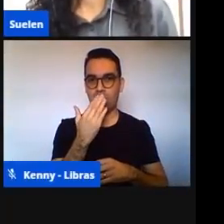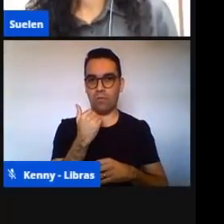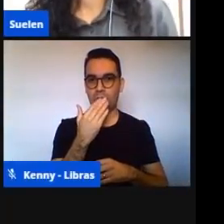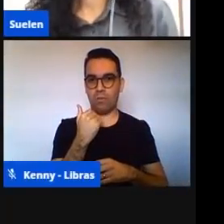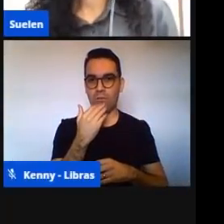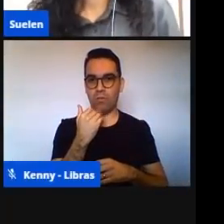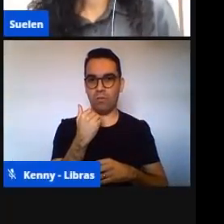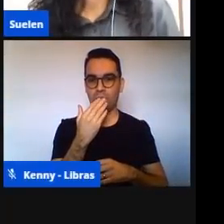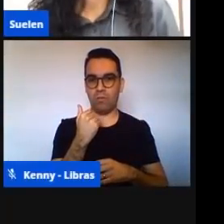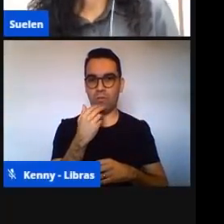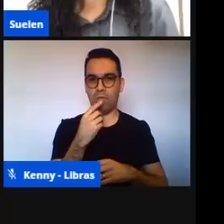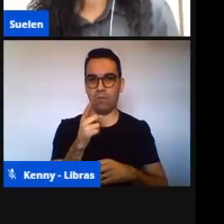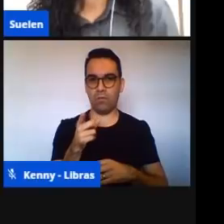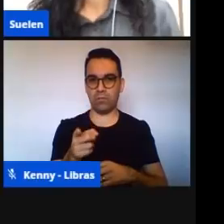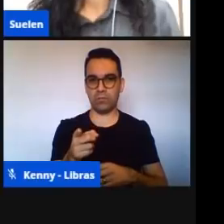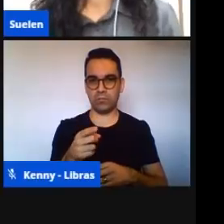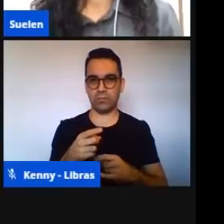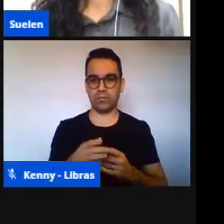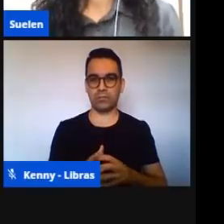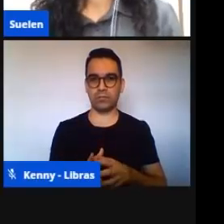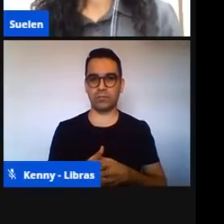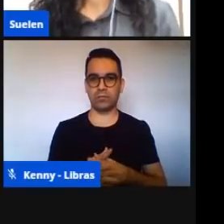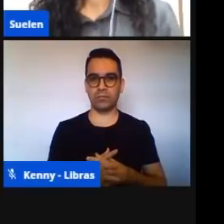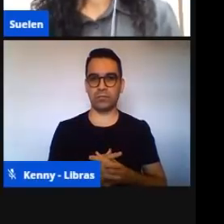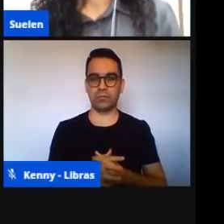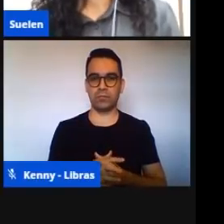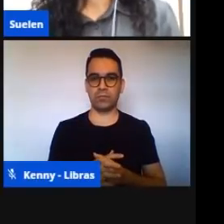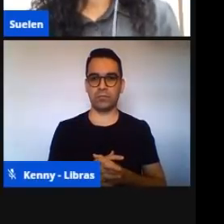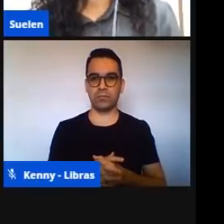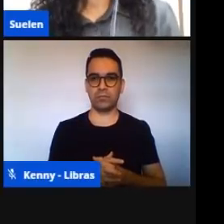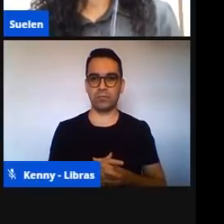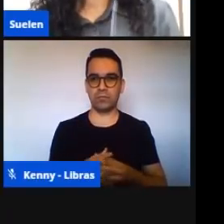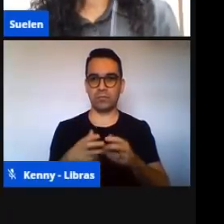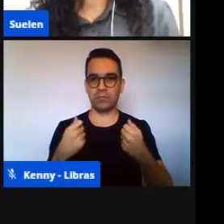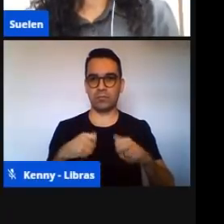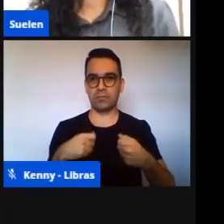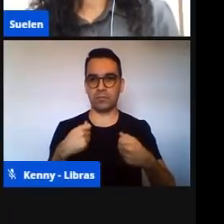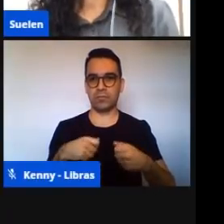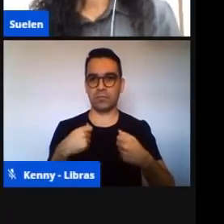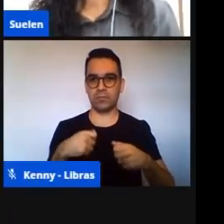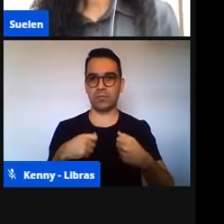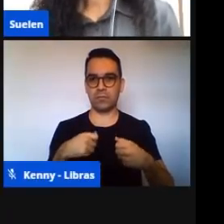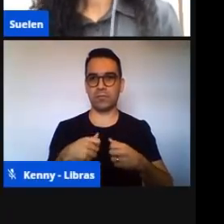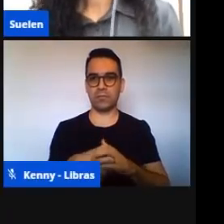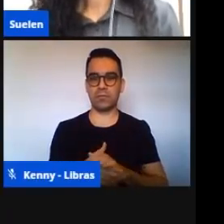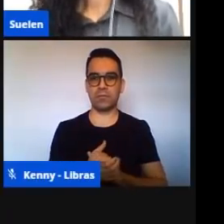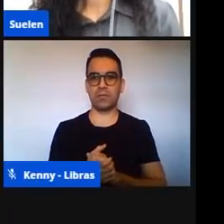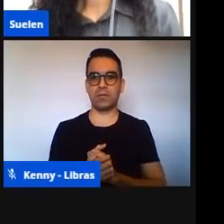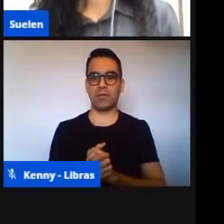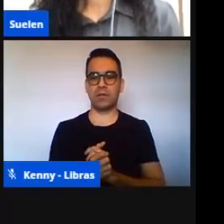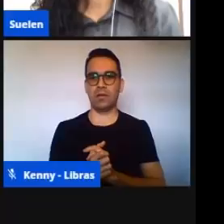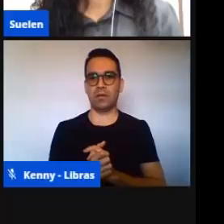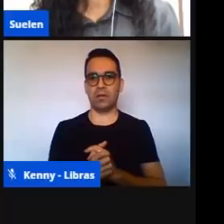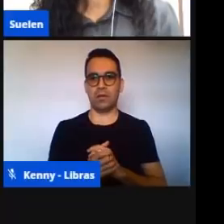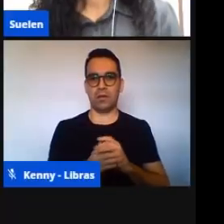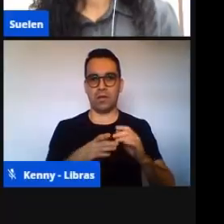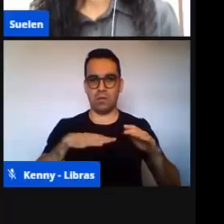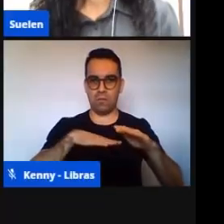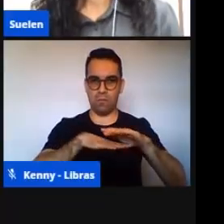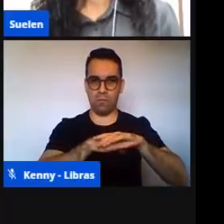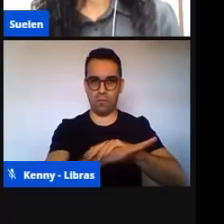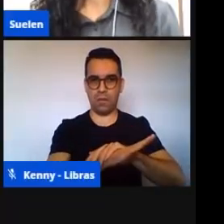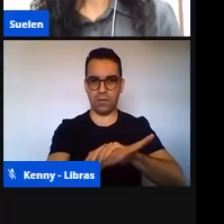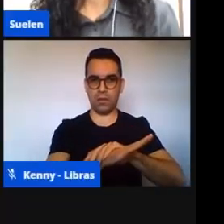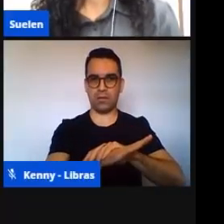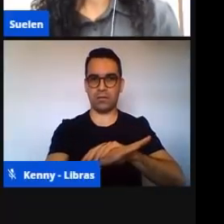a máscara com cuidado e colocarem em um saco plástico pessoal exclusivo para esse fim,